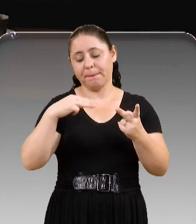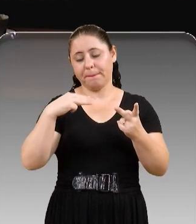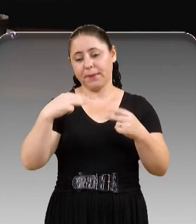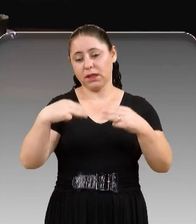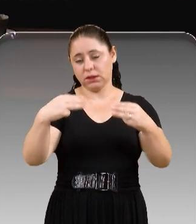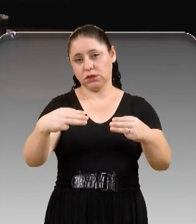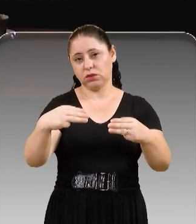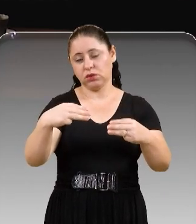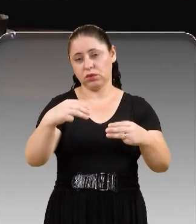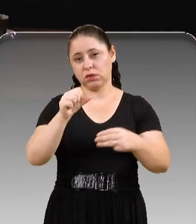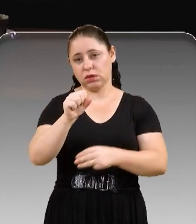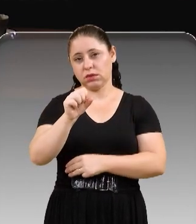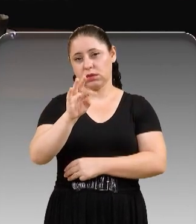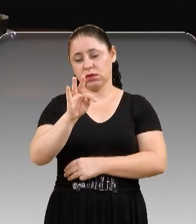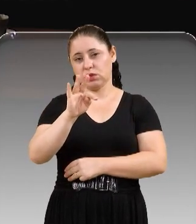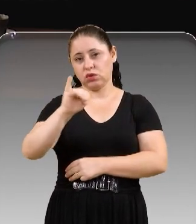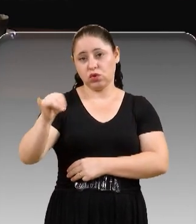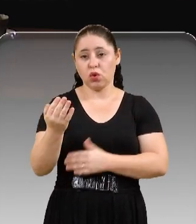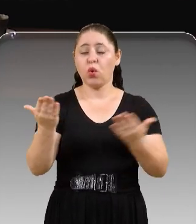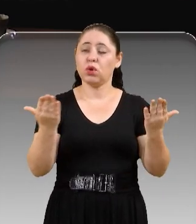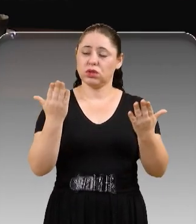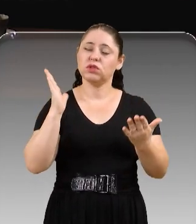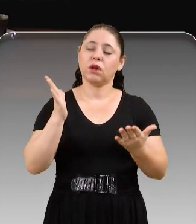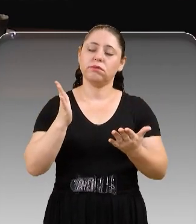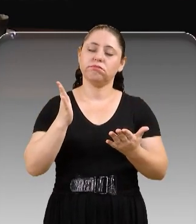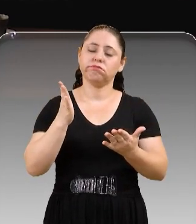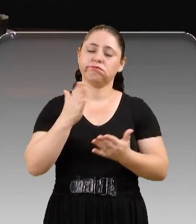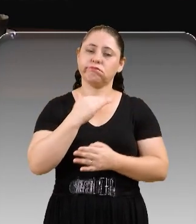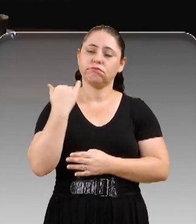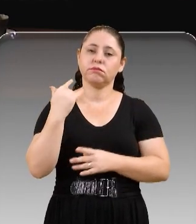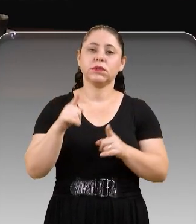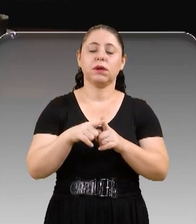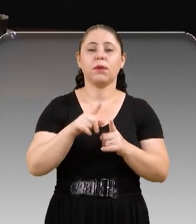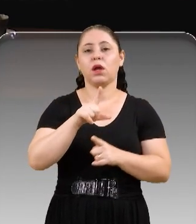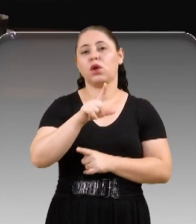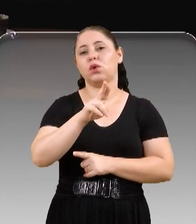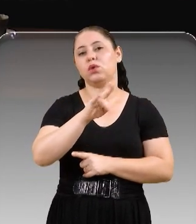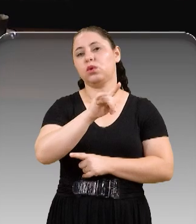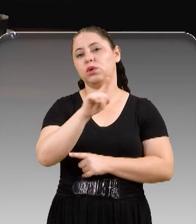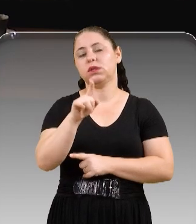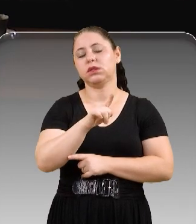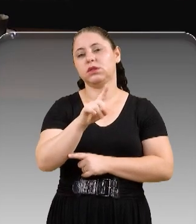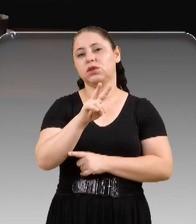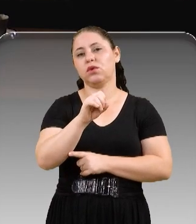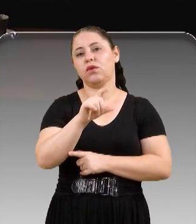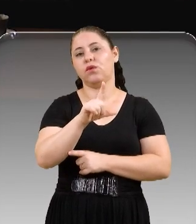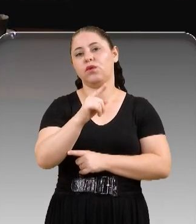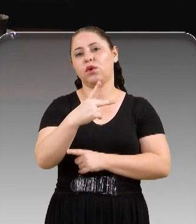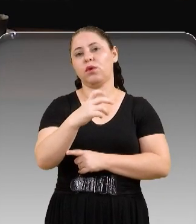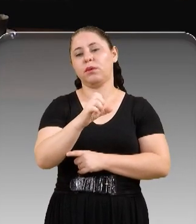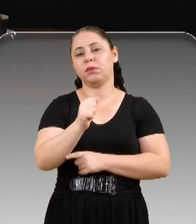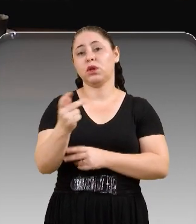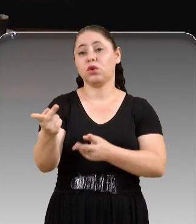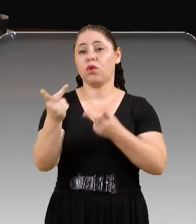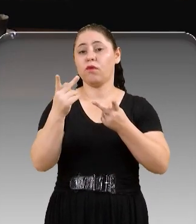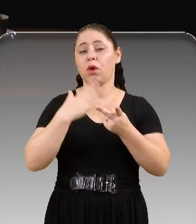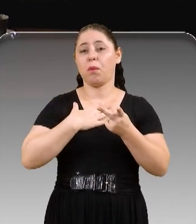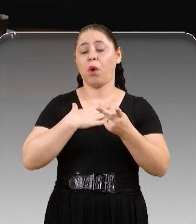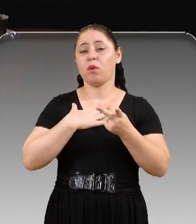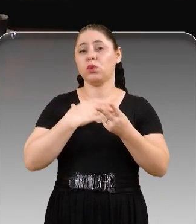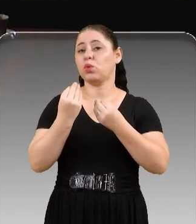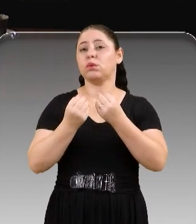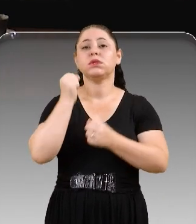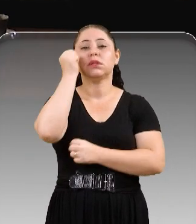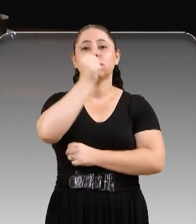ministro do STJ e felizmente já hoje falecido, e o professor Luiz Henrique Volpe Camargo, que foi quem me fez o convite